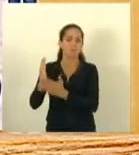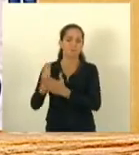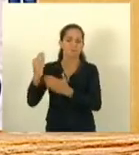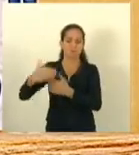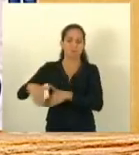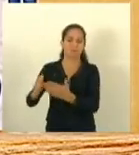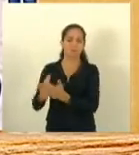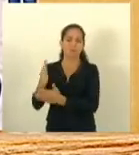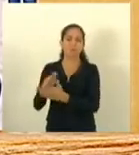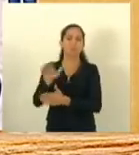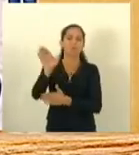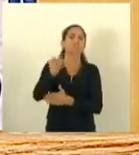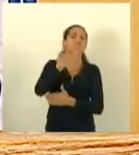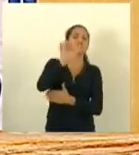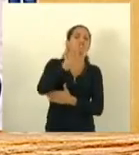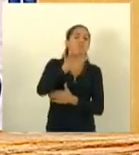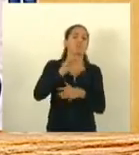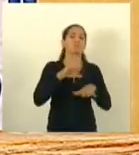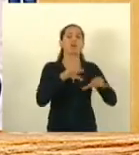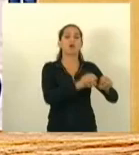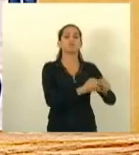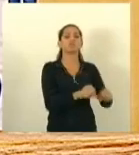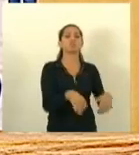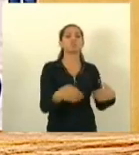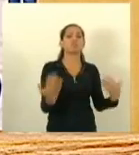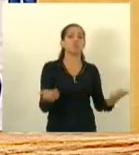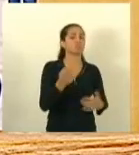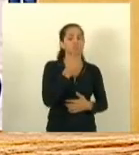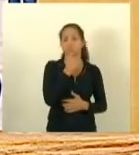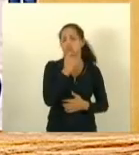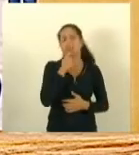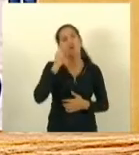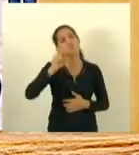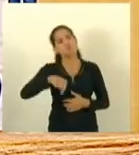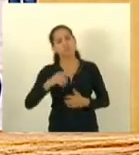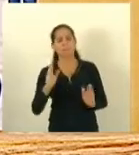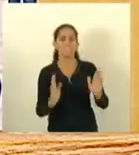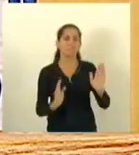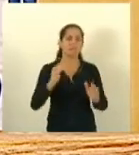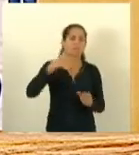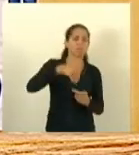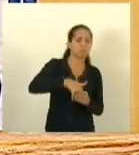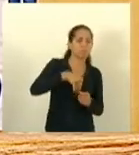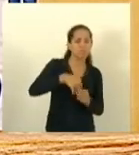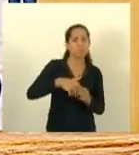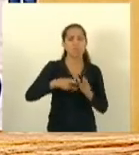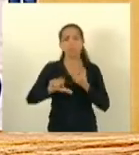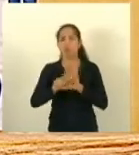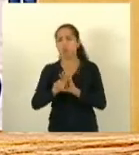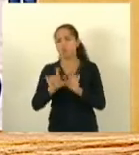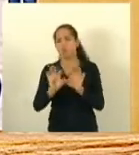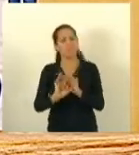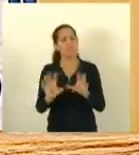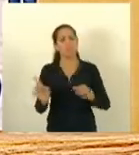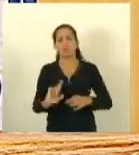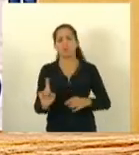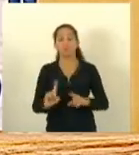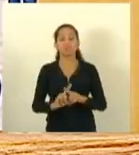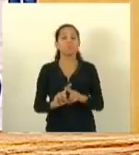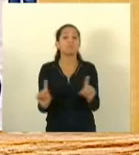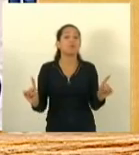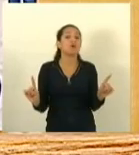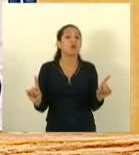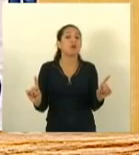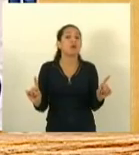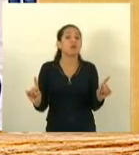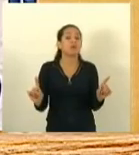chamados Ah, porque agora é período eleitoral A lei não permite que seja chamada e tal Mas